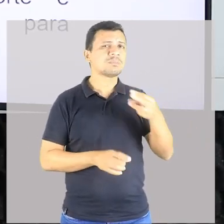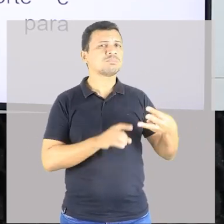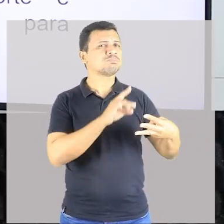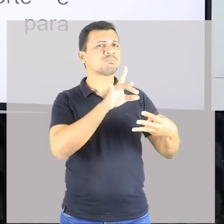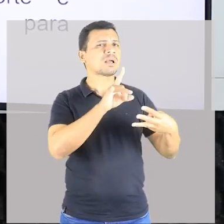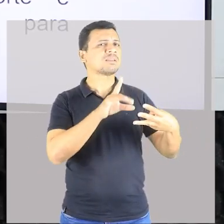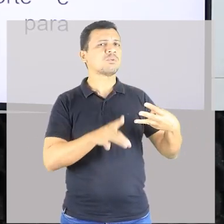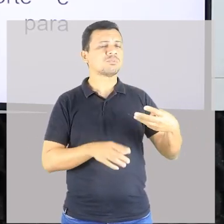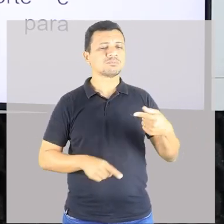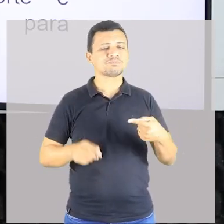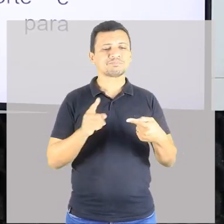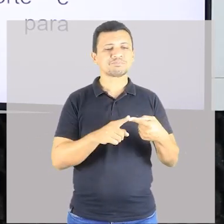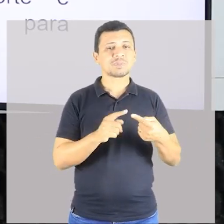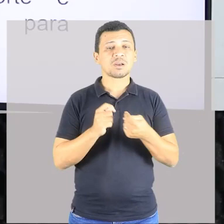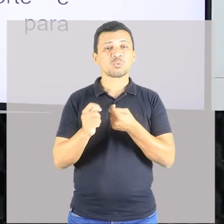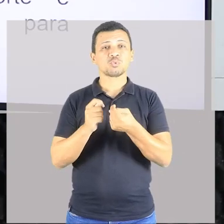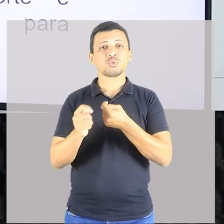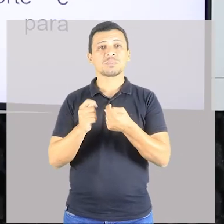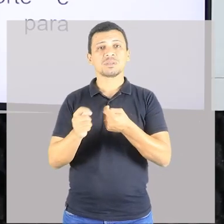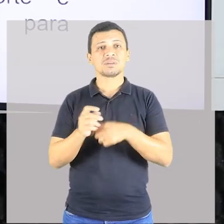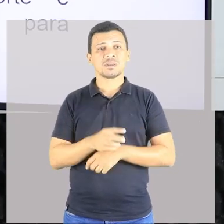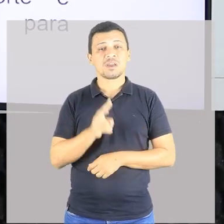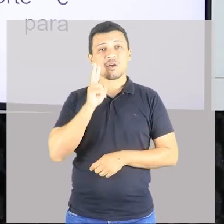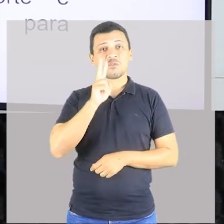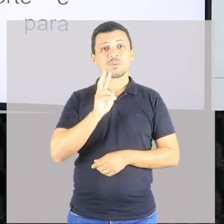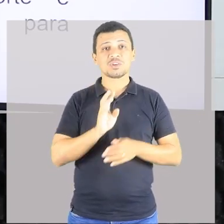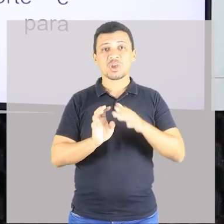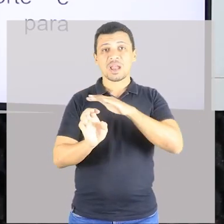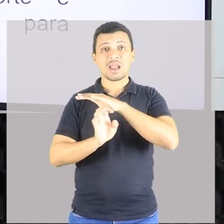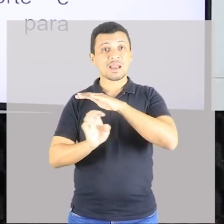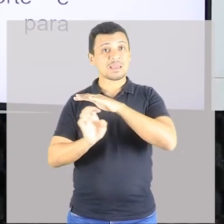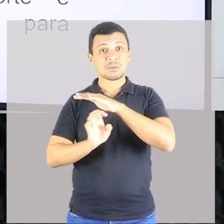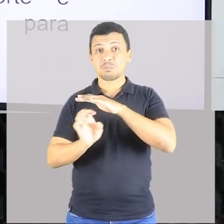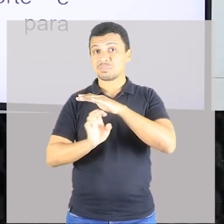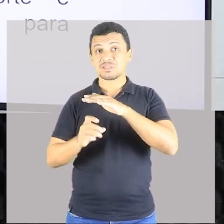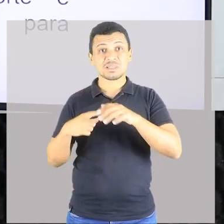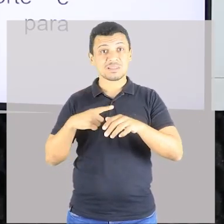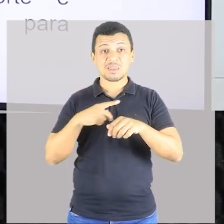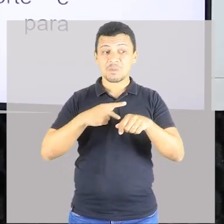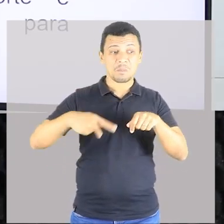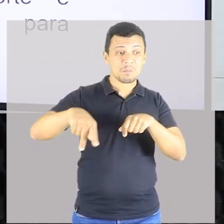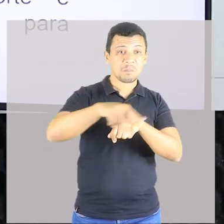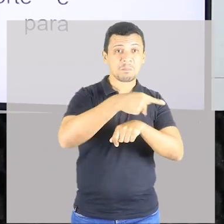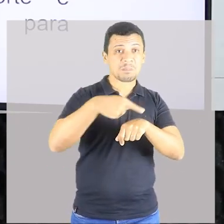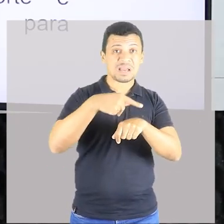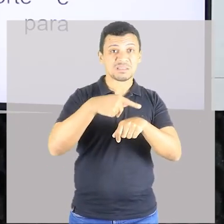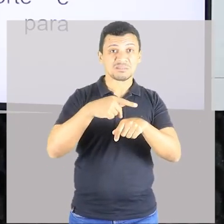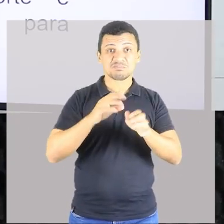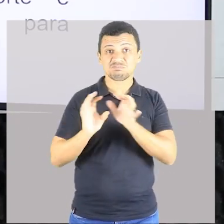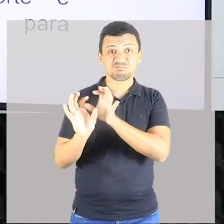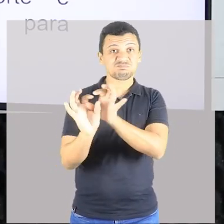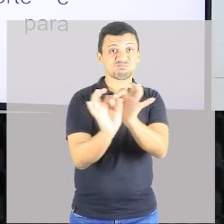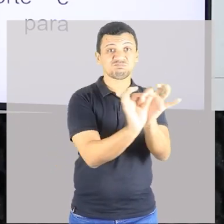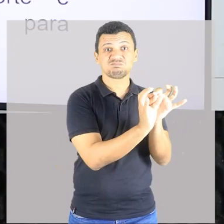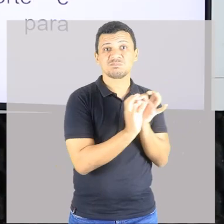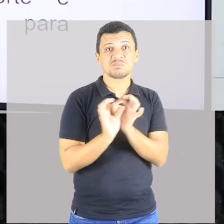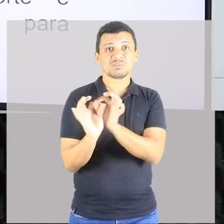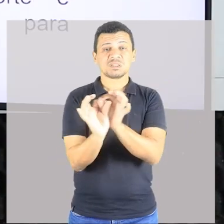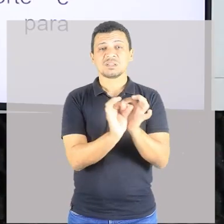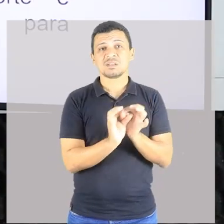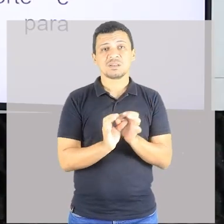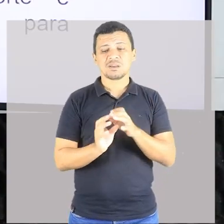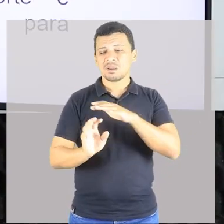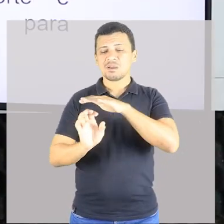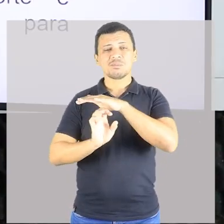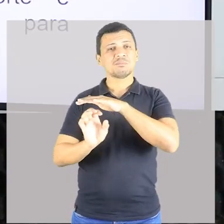Marcos. No campo da economia, veja a atuação das empresas transnacionais, as famosas multinacionais, né? Por exemplo,